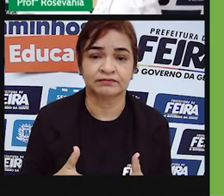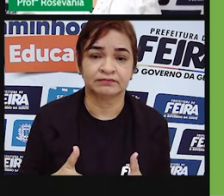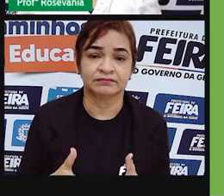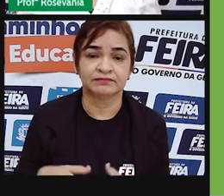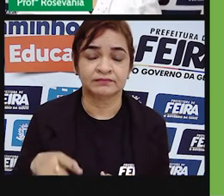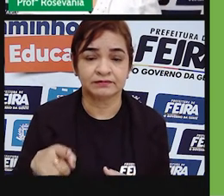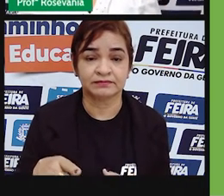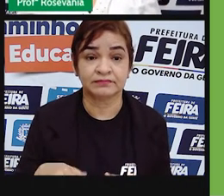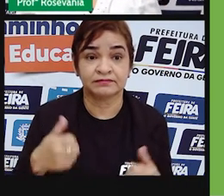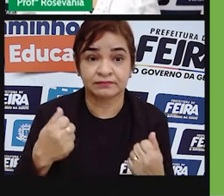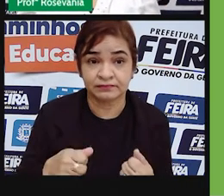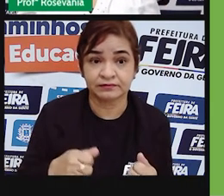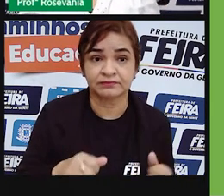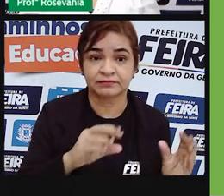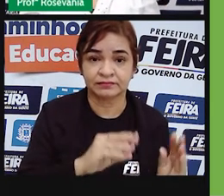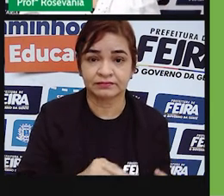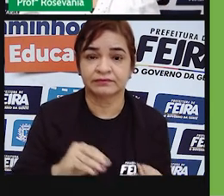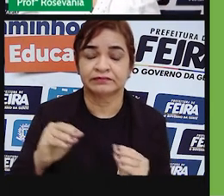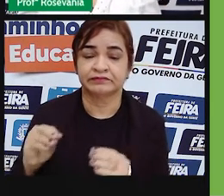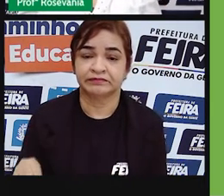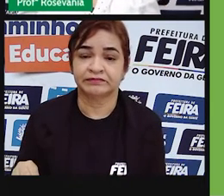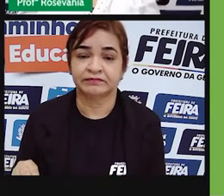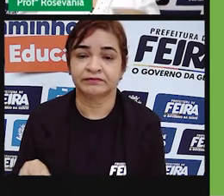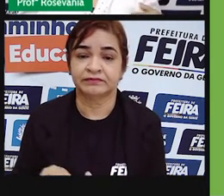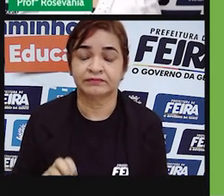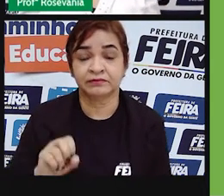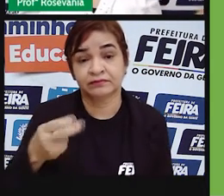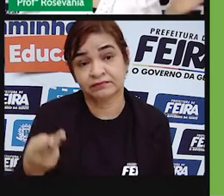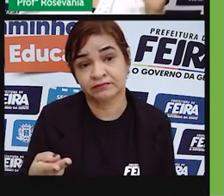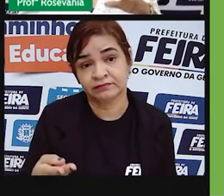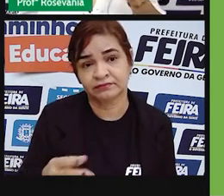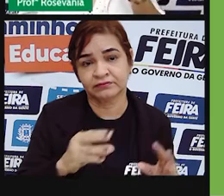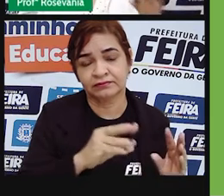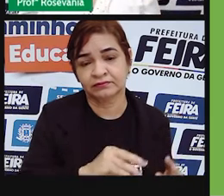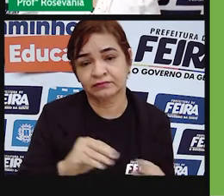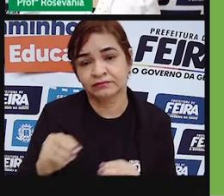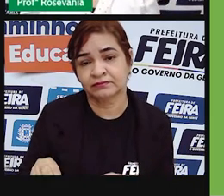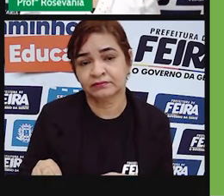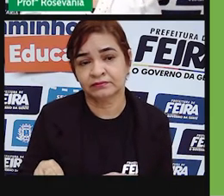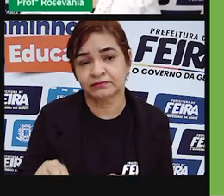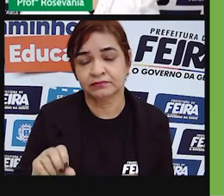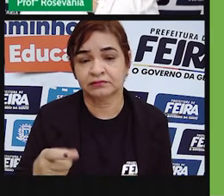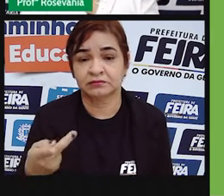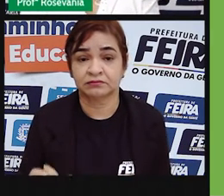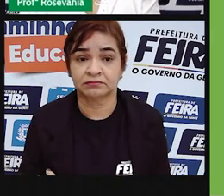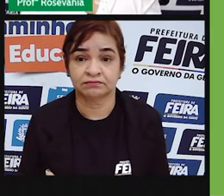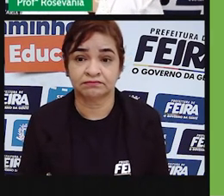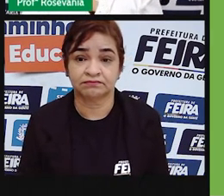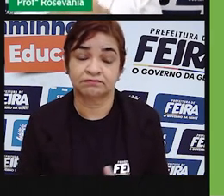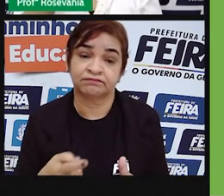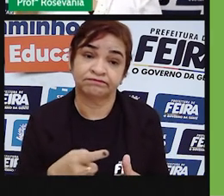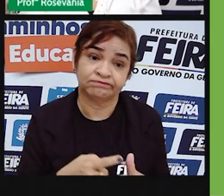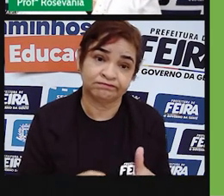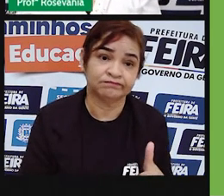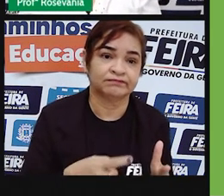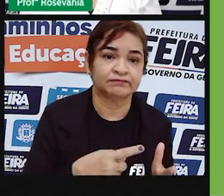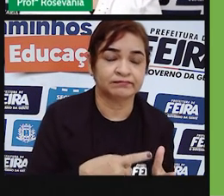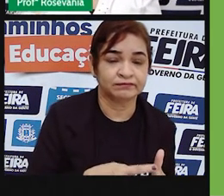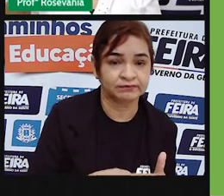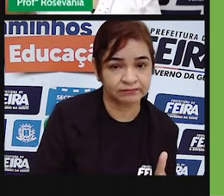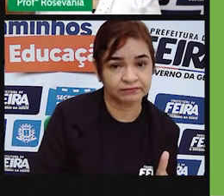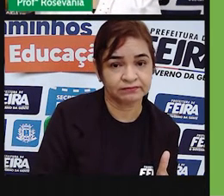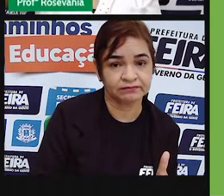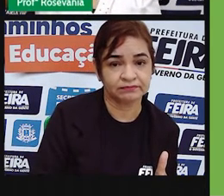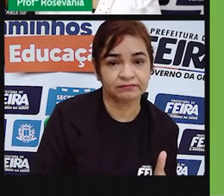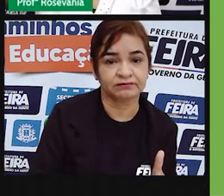você tem que sair mesmo é que são bons ou você sai do caminho da lava ou ela vai queimar você não tem outra